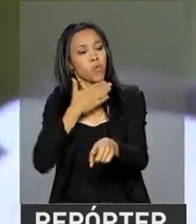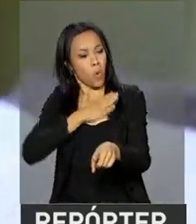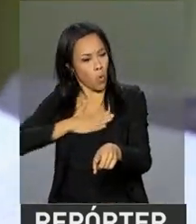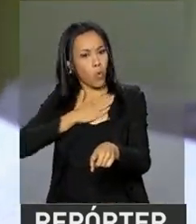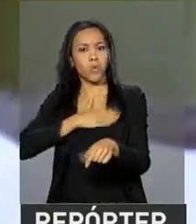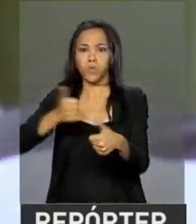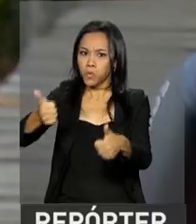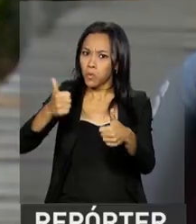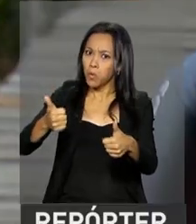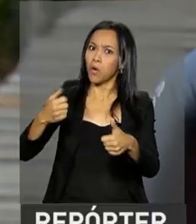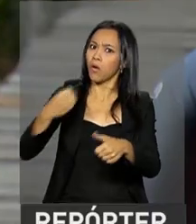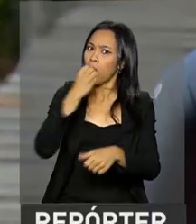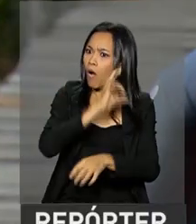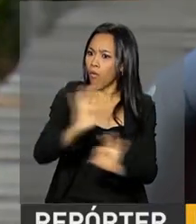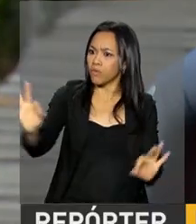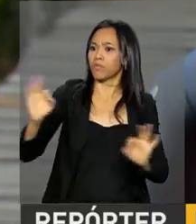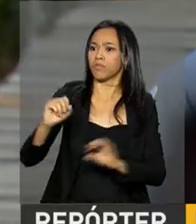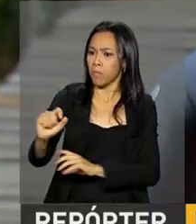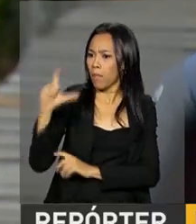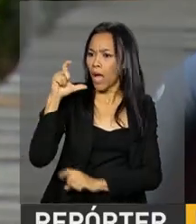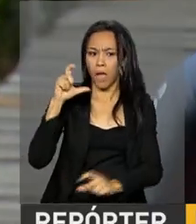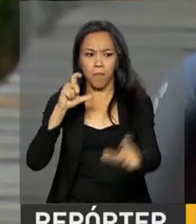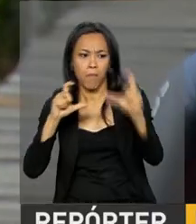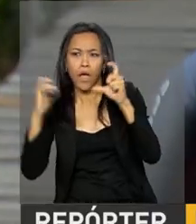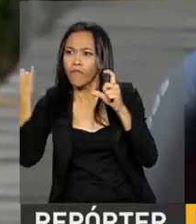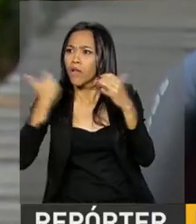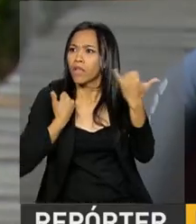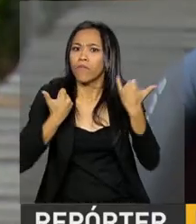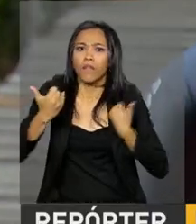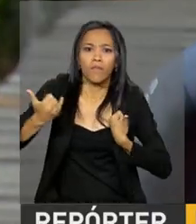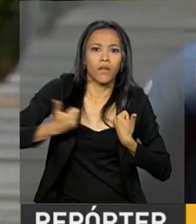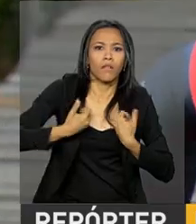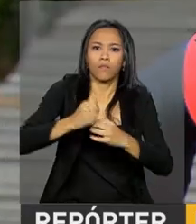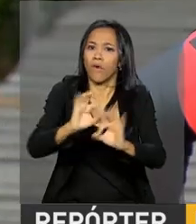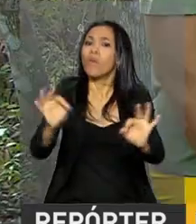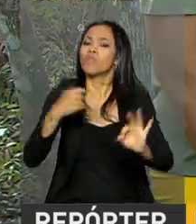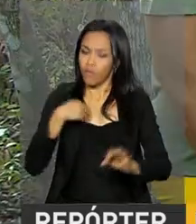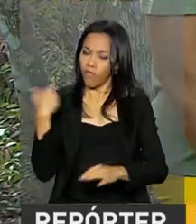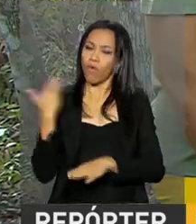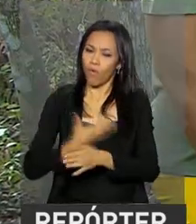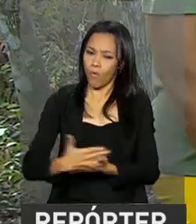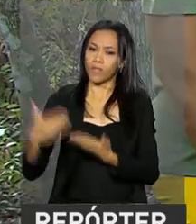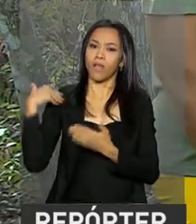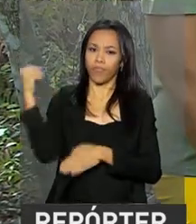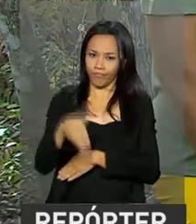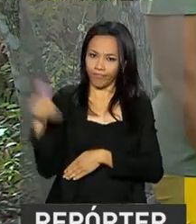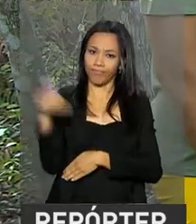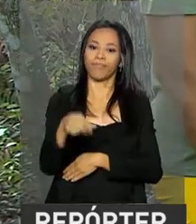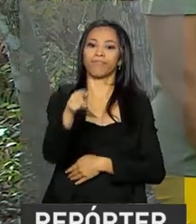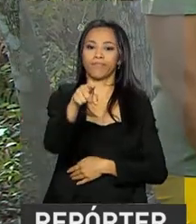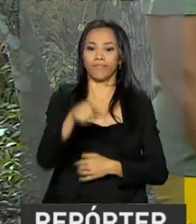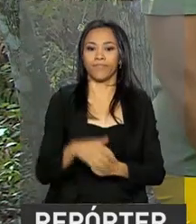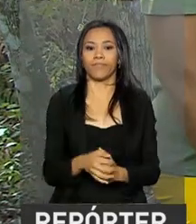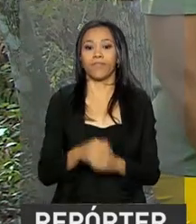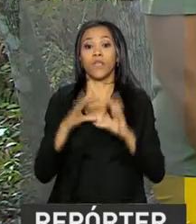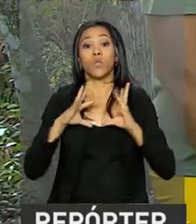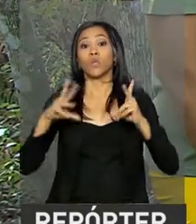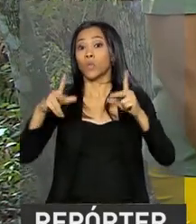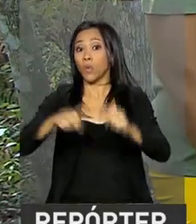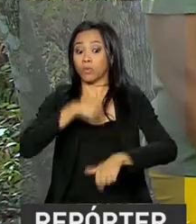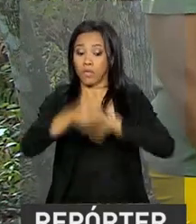e a sinalização. Amei, assim, acho que é fantástico. Vou passar a frequentar mesmo. Todo o trabalho de sinalização nos